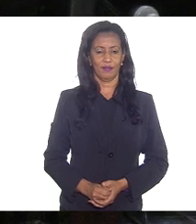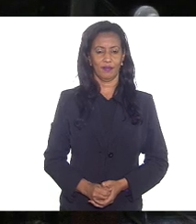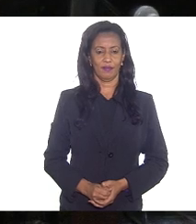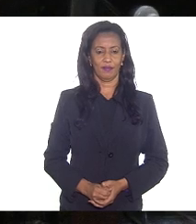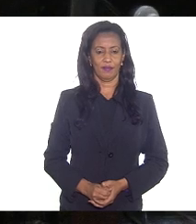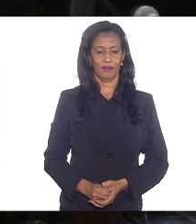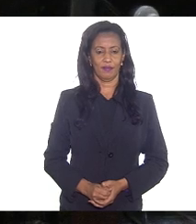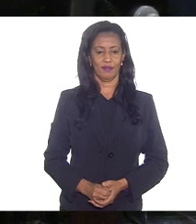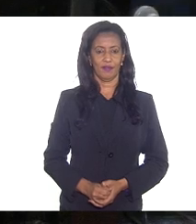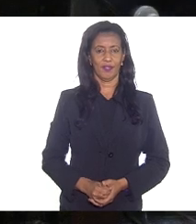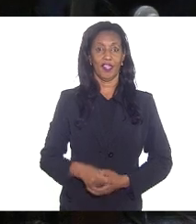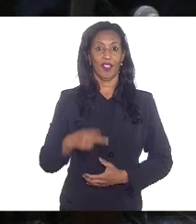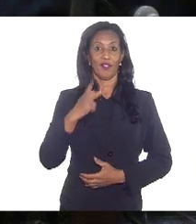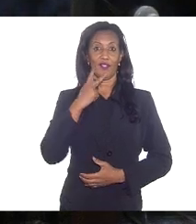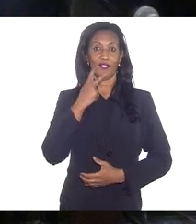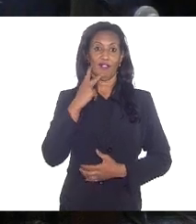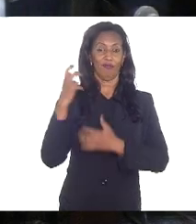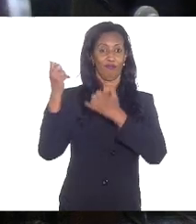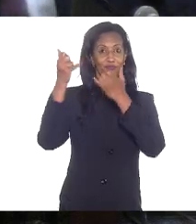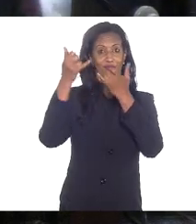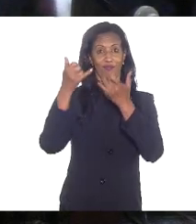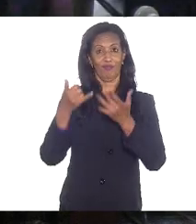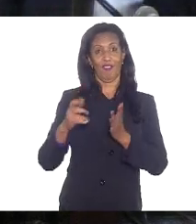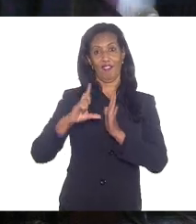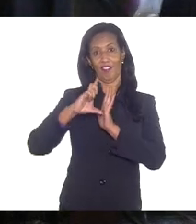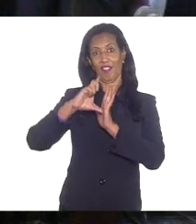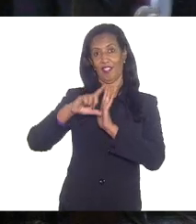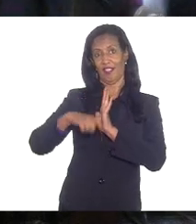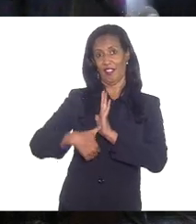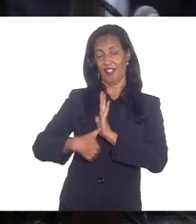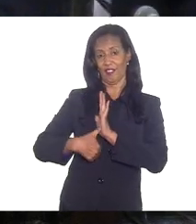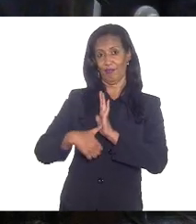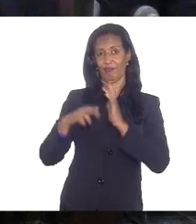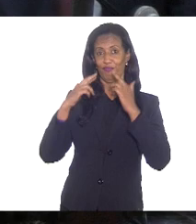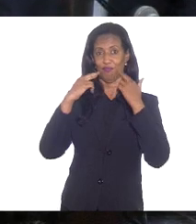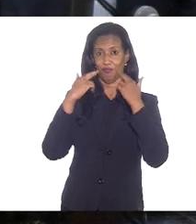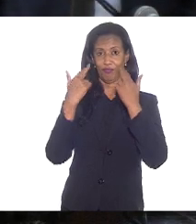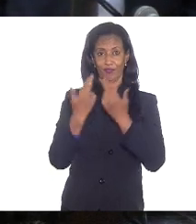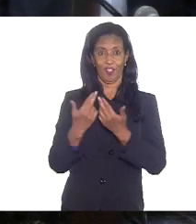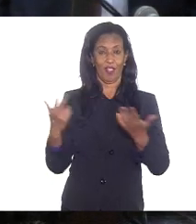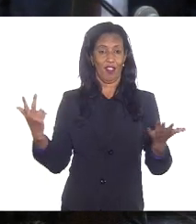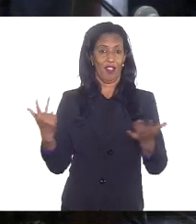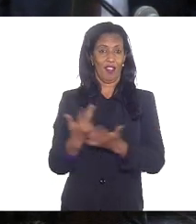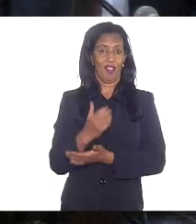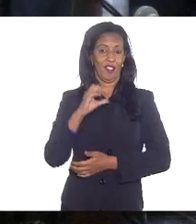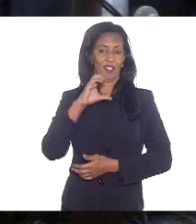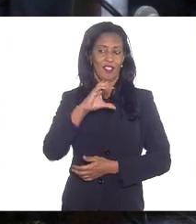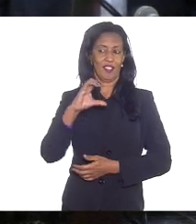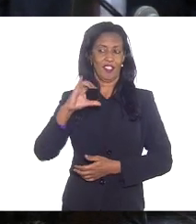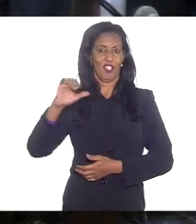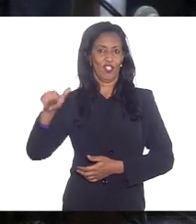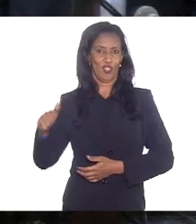Quer justificar o atraso da sessão, que nós tivemos reunião da CCJ, a última,